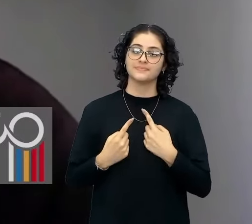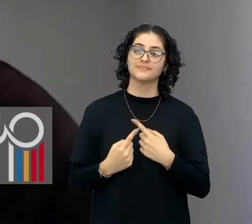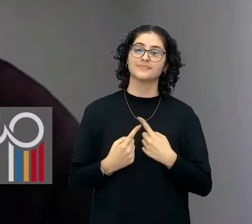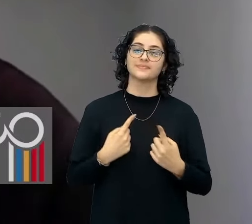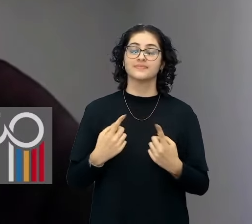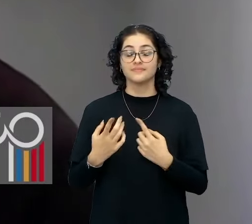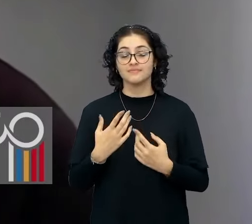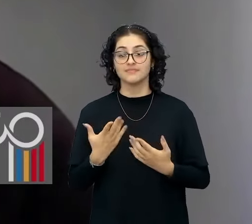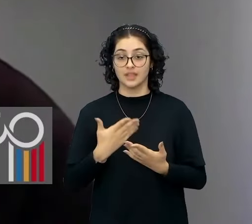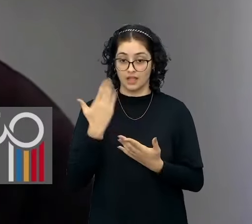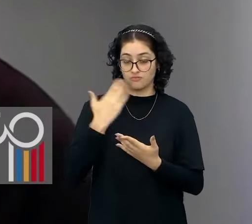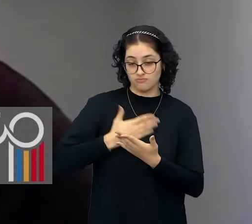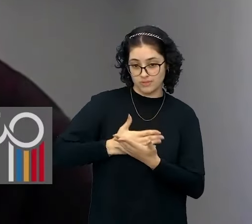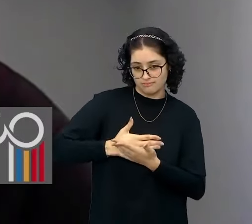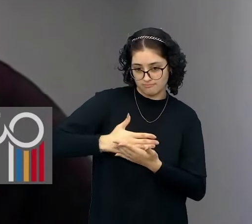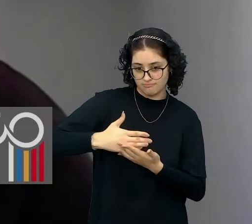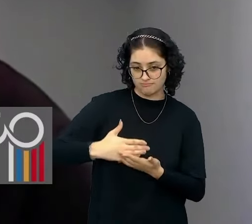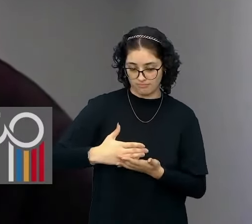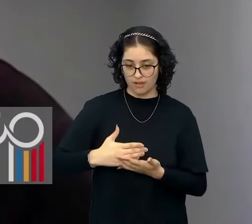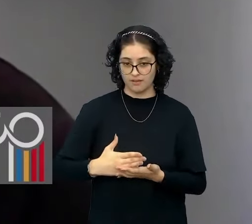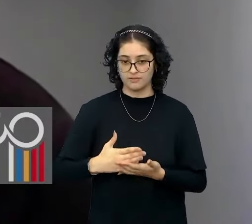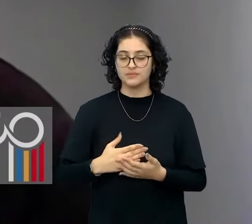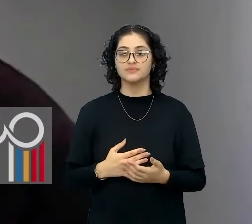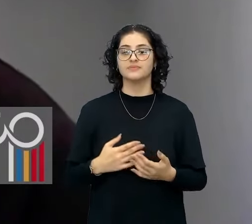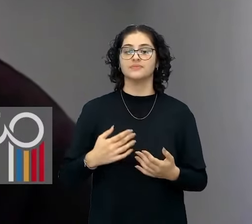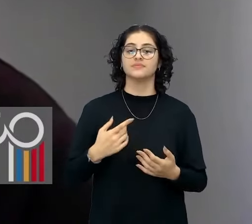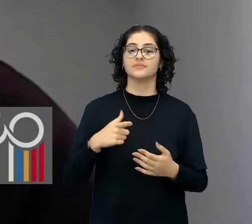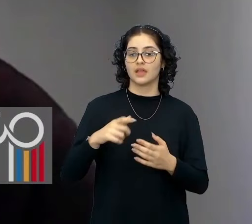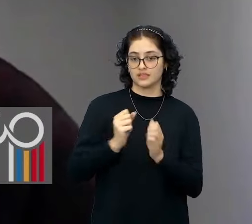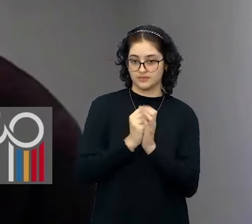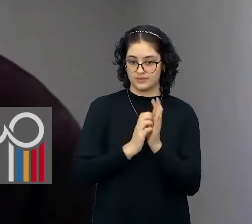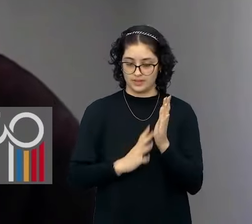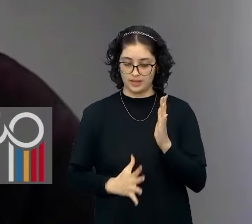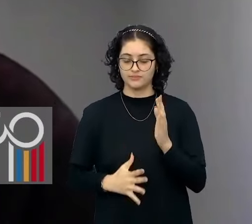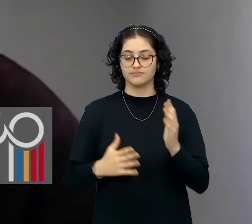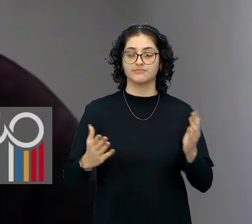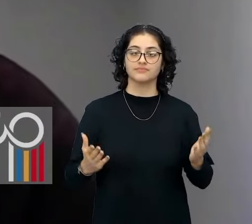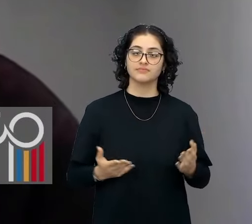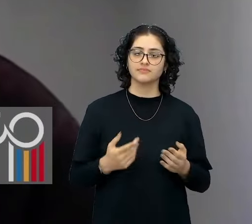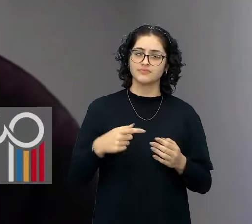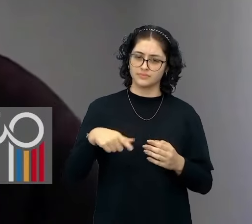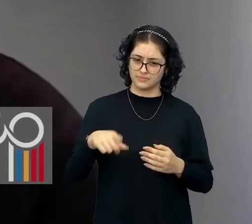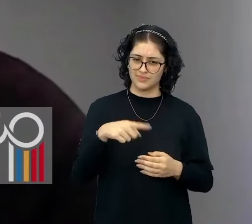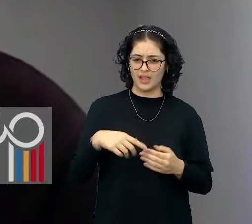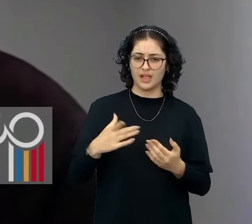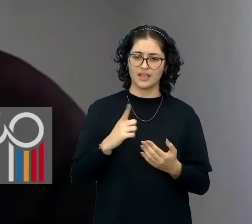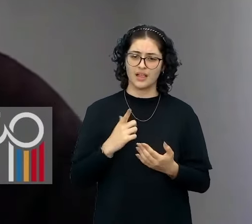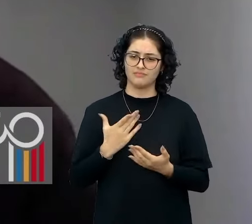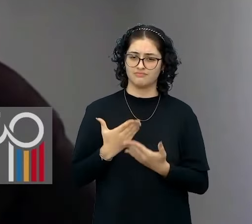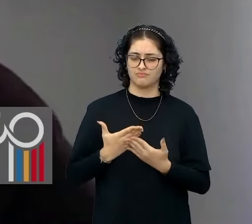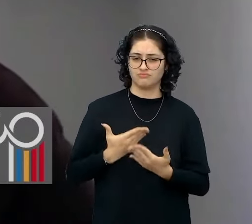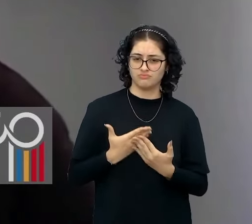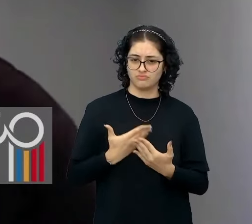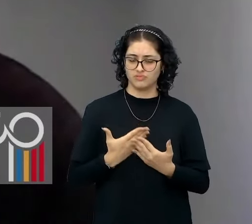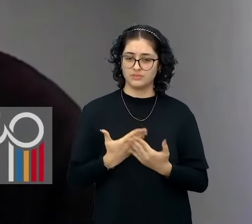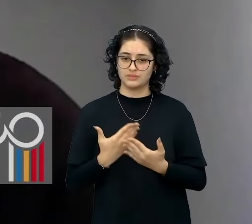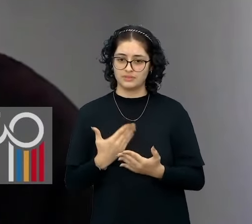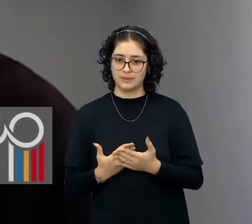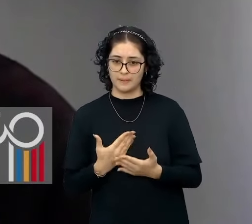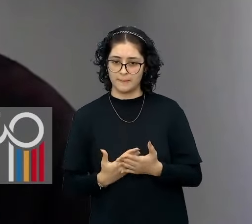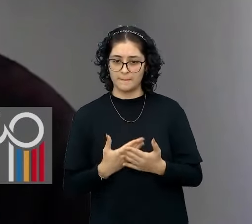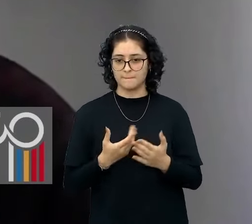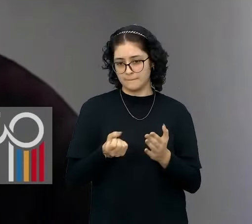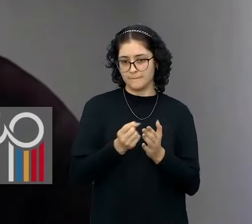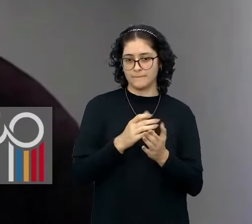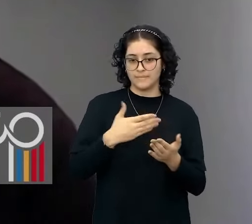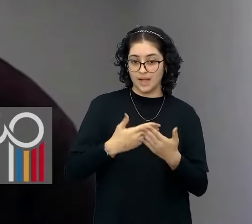que viemos aqui hoje, olhar para a sequência de atividade para que viemos, né? Quando a gente está estudando esses materiais, né, a gente está agora com